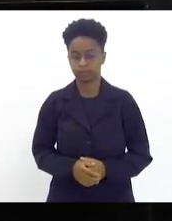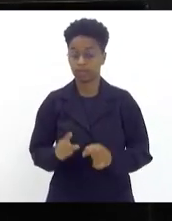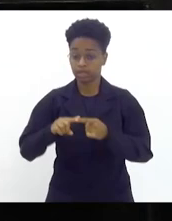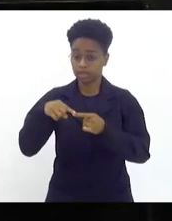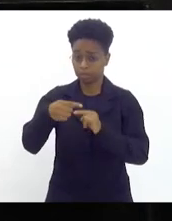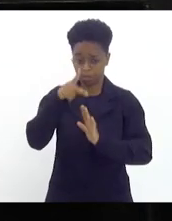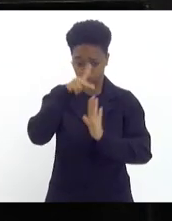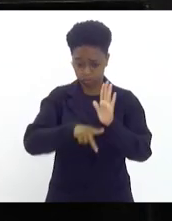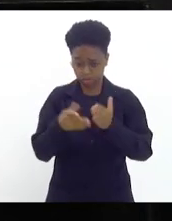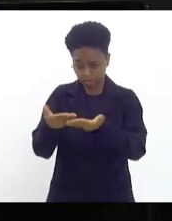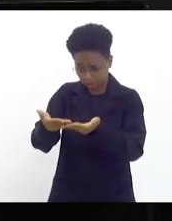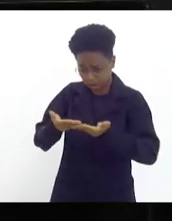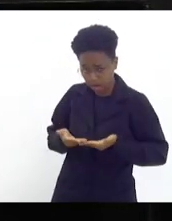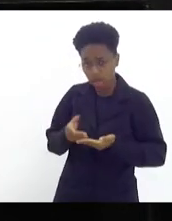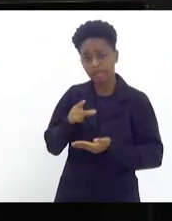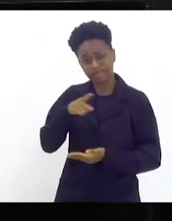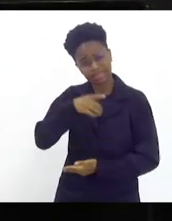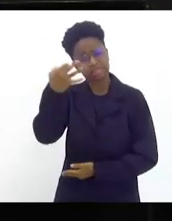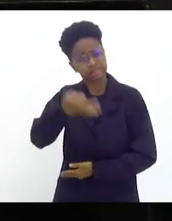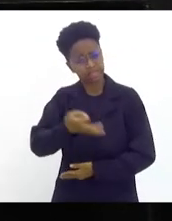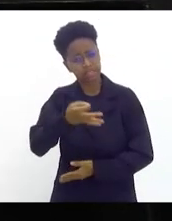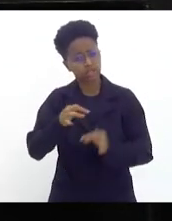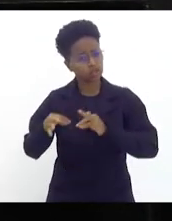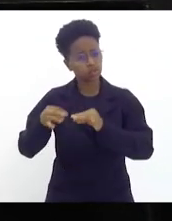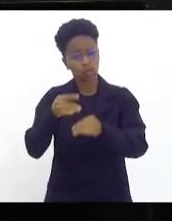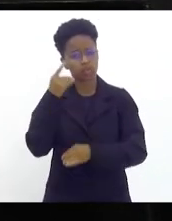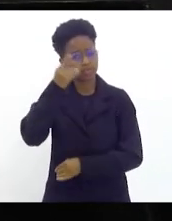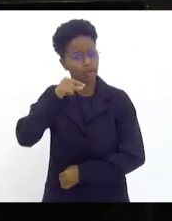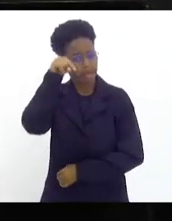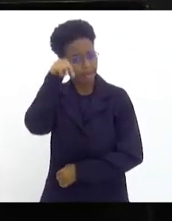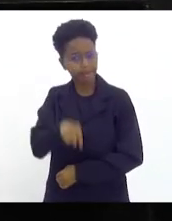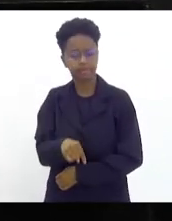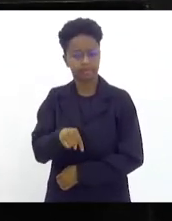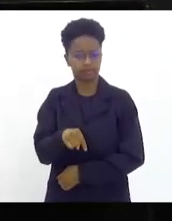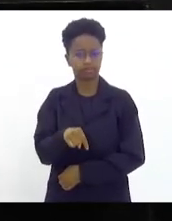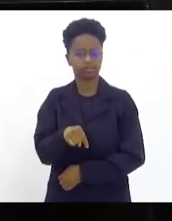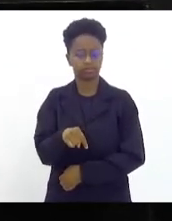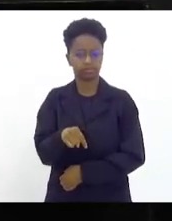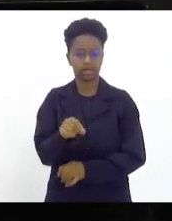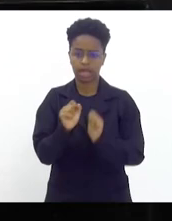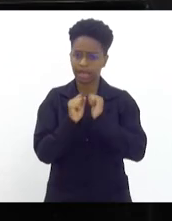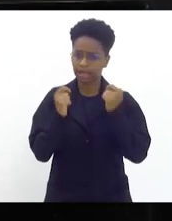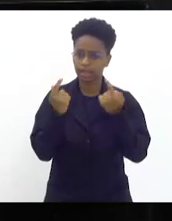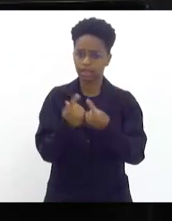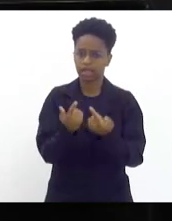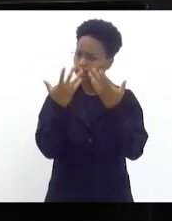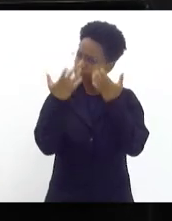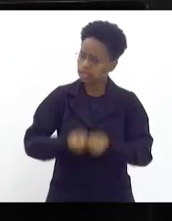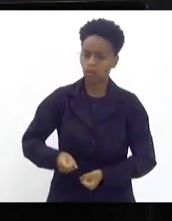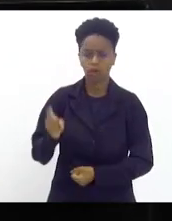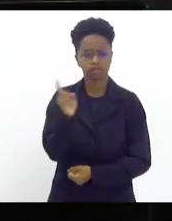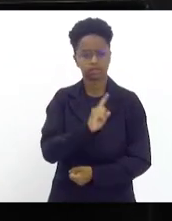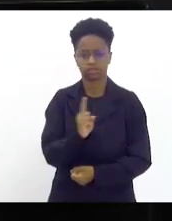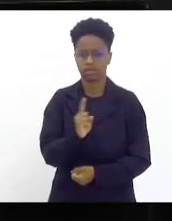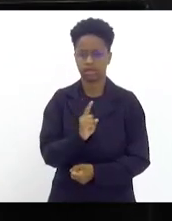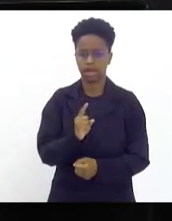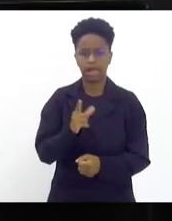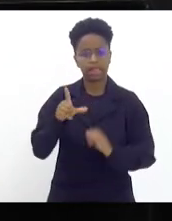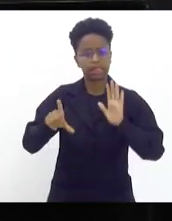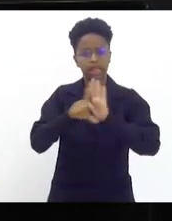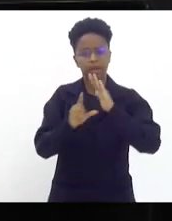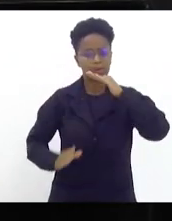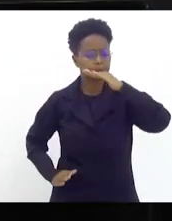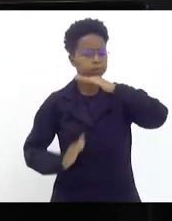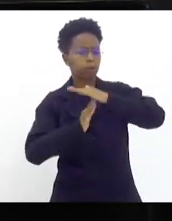esse projeto aqui eu tenho certeza que o conjunto de deputados e deputados dessa casa não vão aceitar a lei do teto do